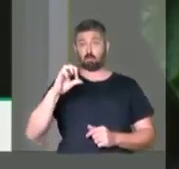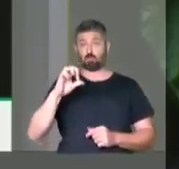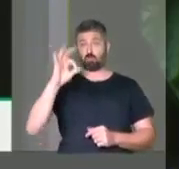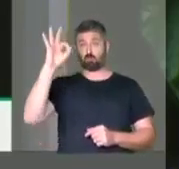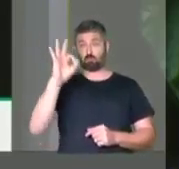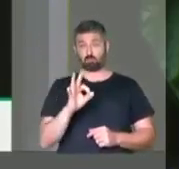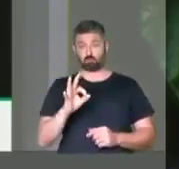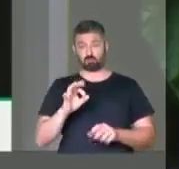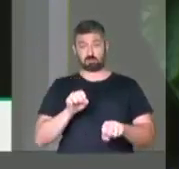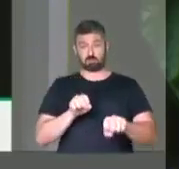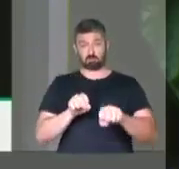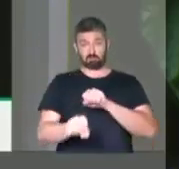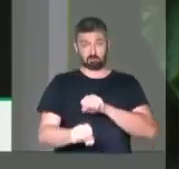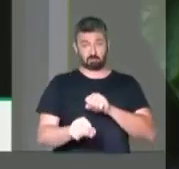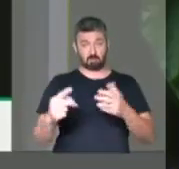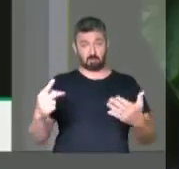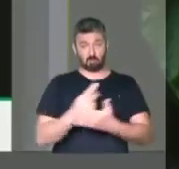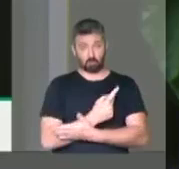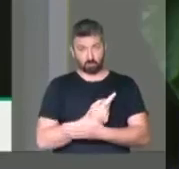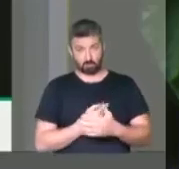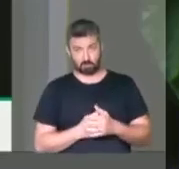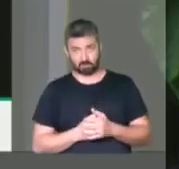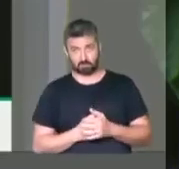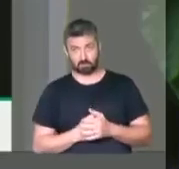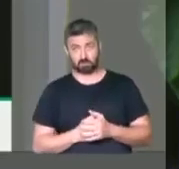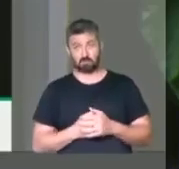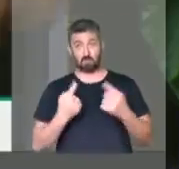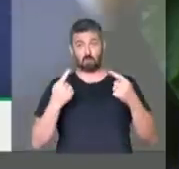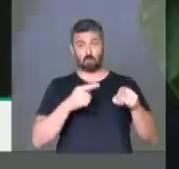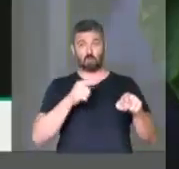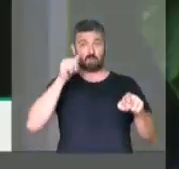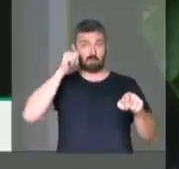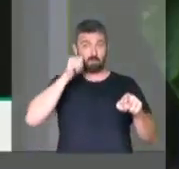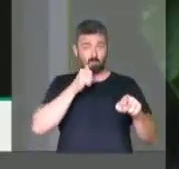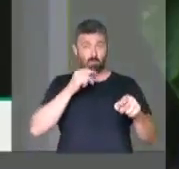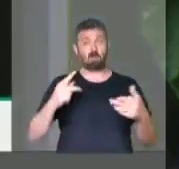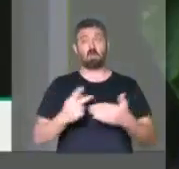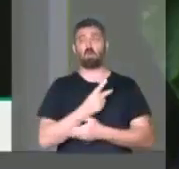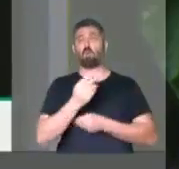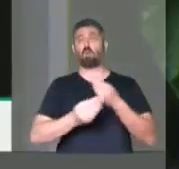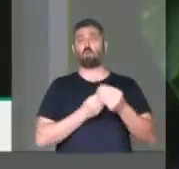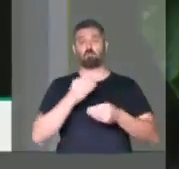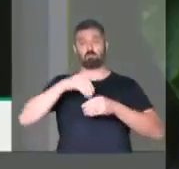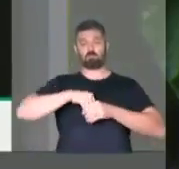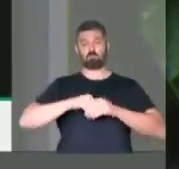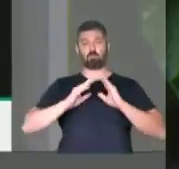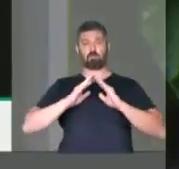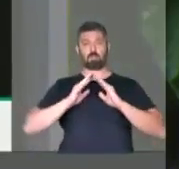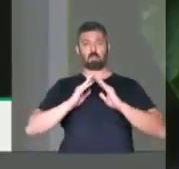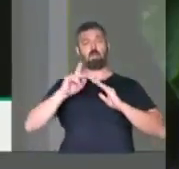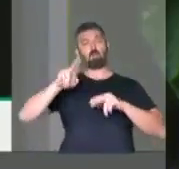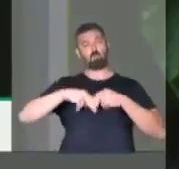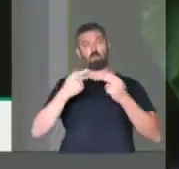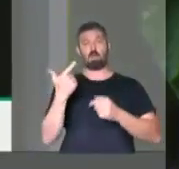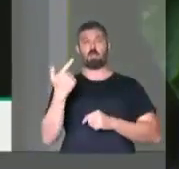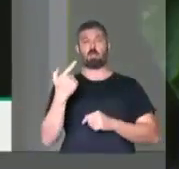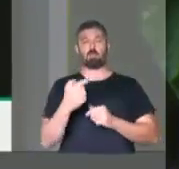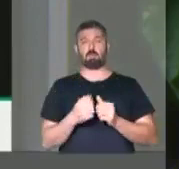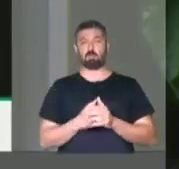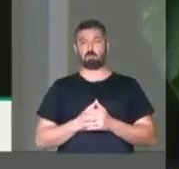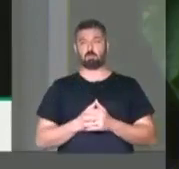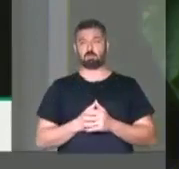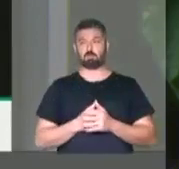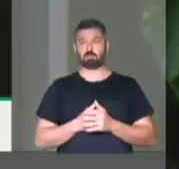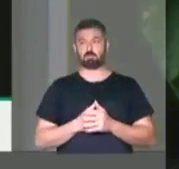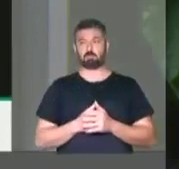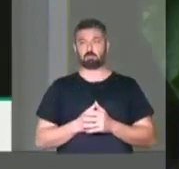39% dos homicídios sobre as mulheres acontecem dentro de casa por arma de fogo. Roga a sessão